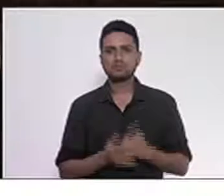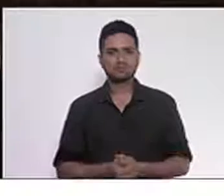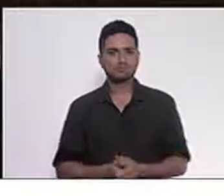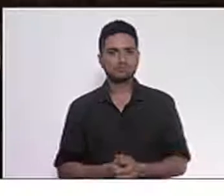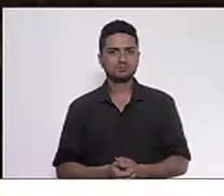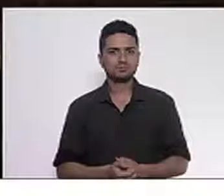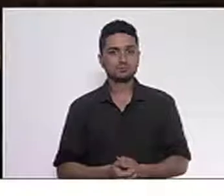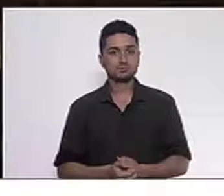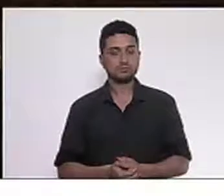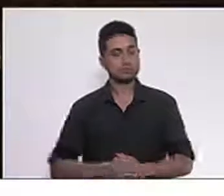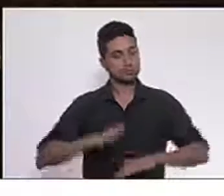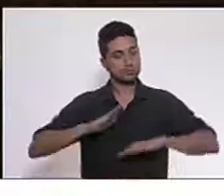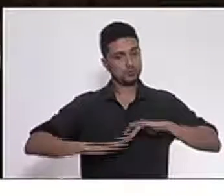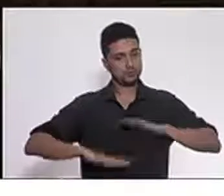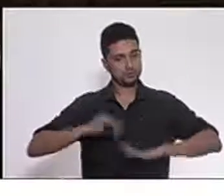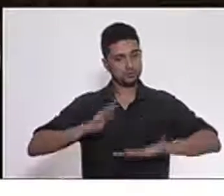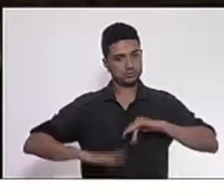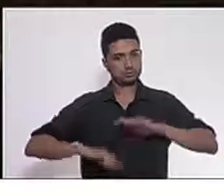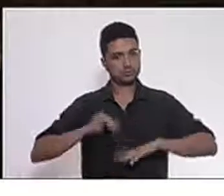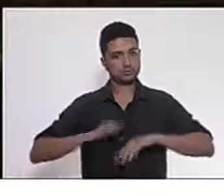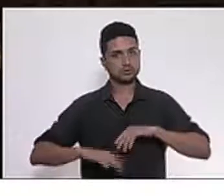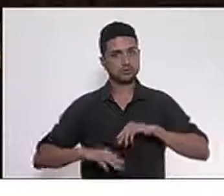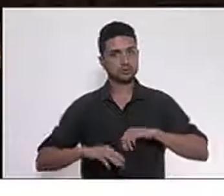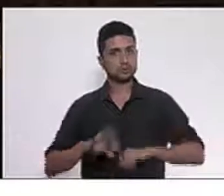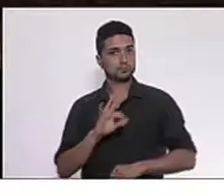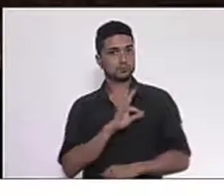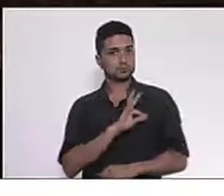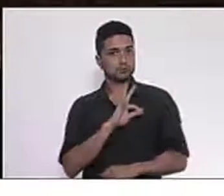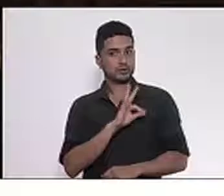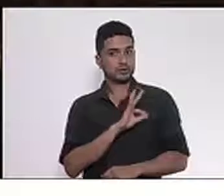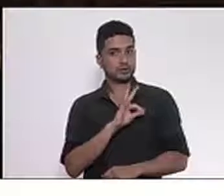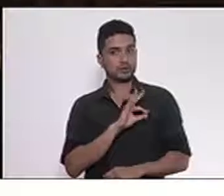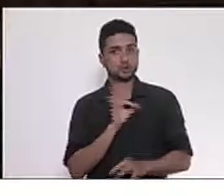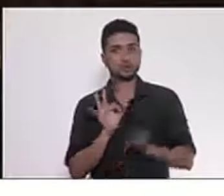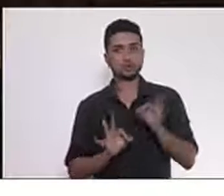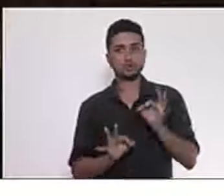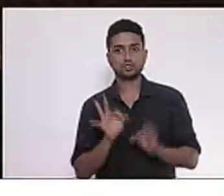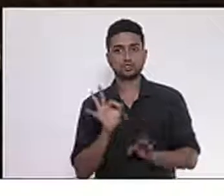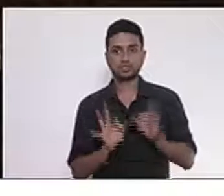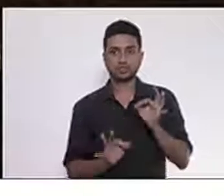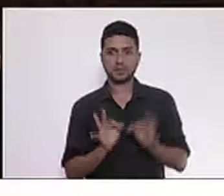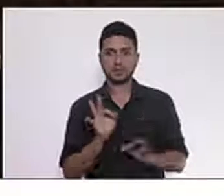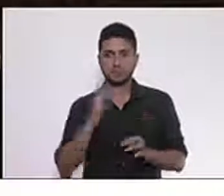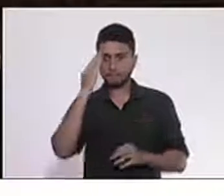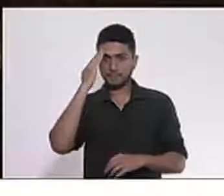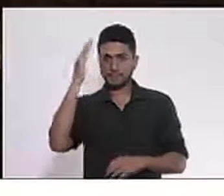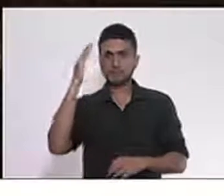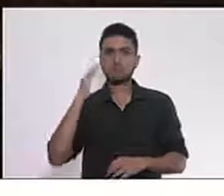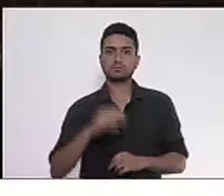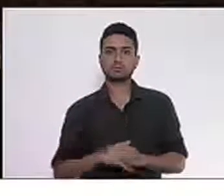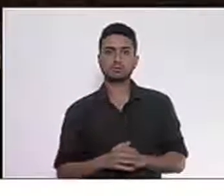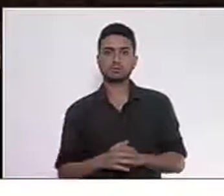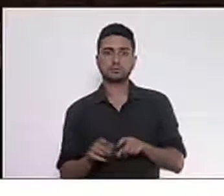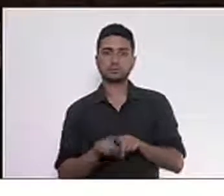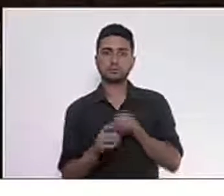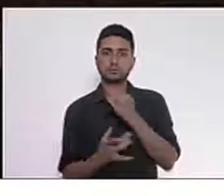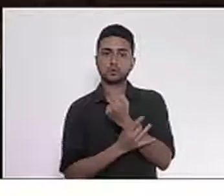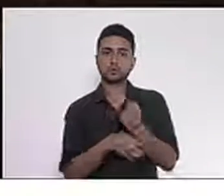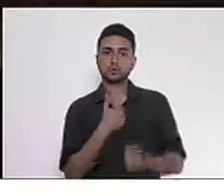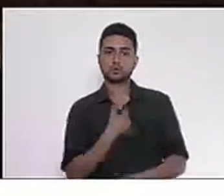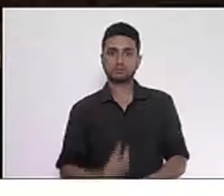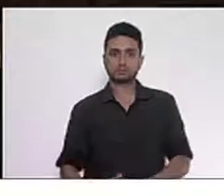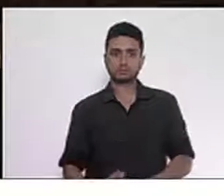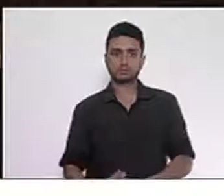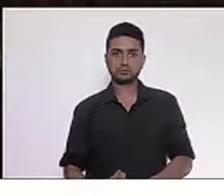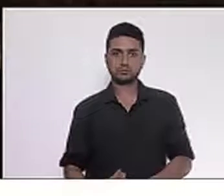pública, principalmente os da polícia judiciária, e as consequências serão